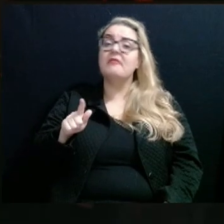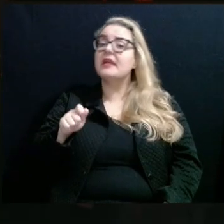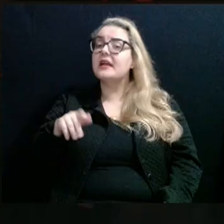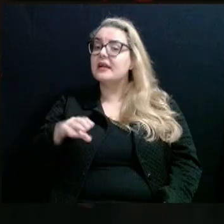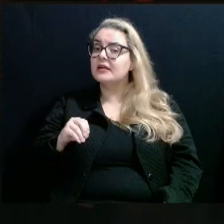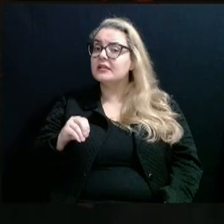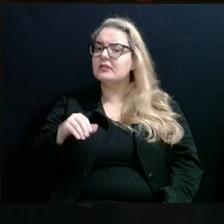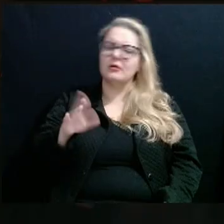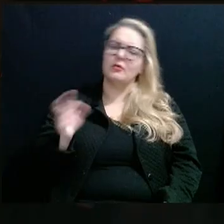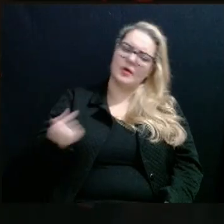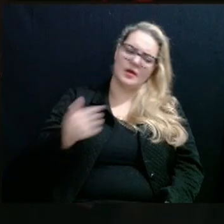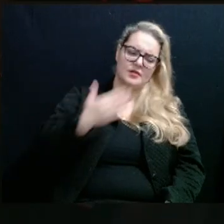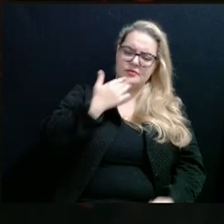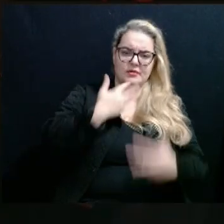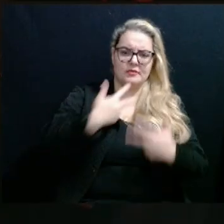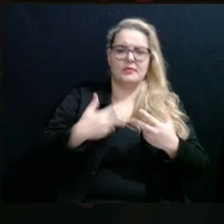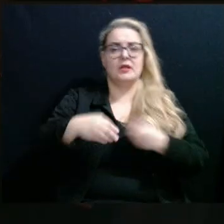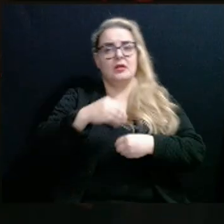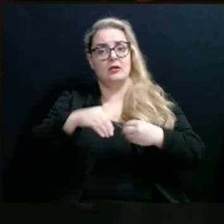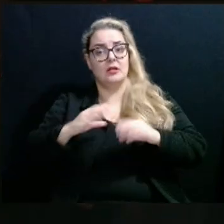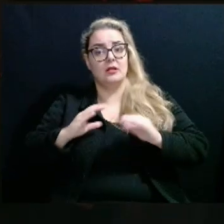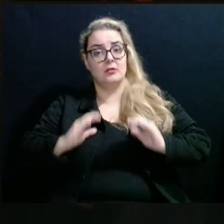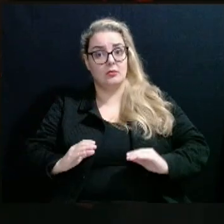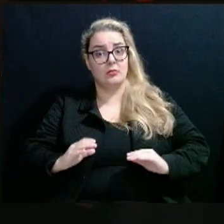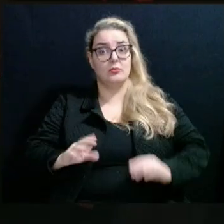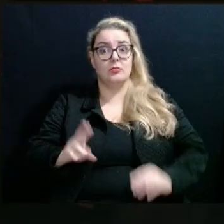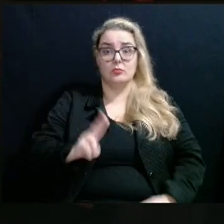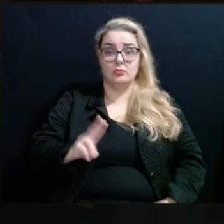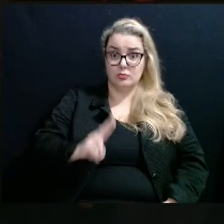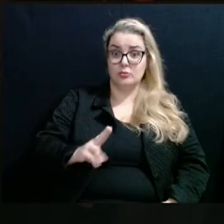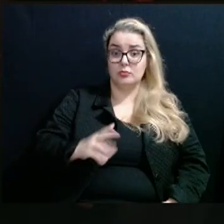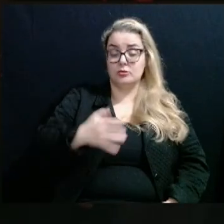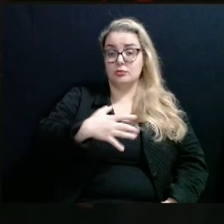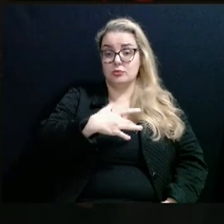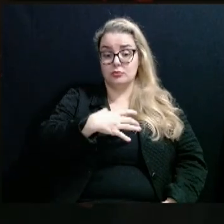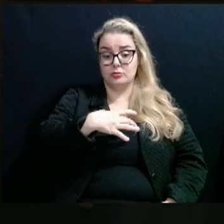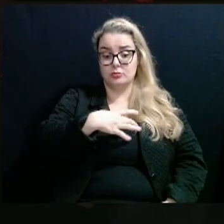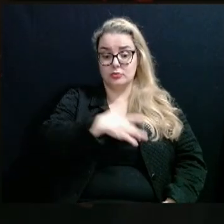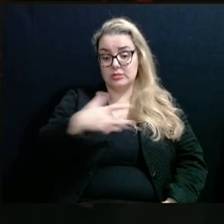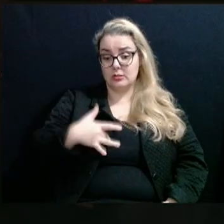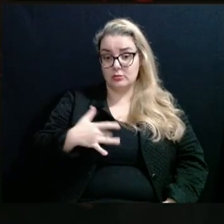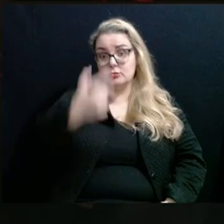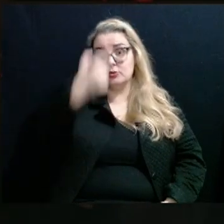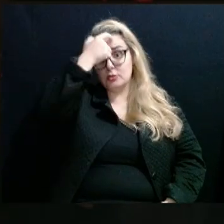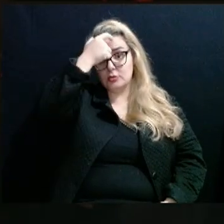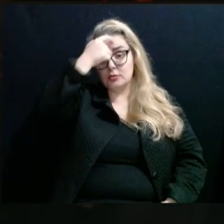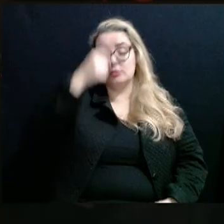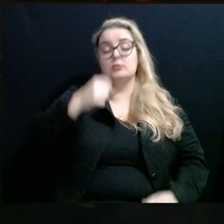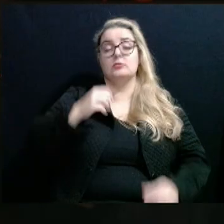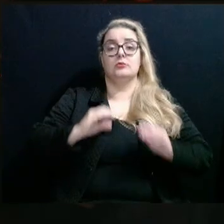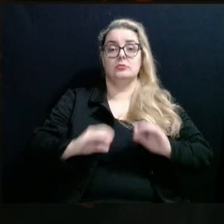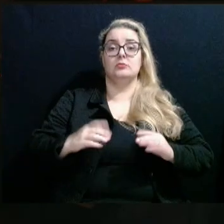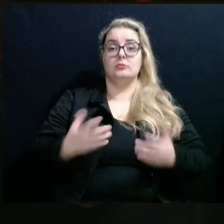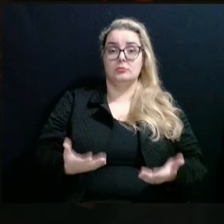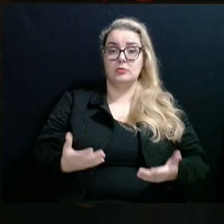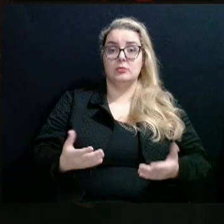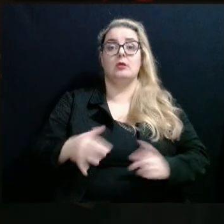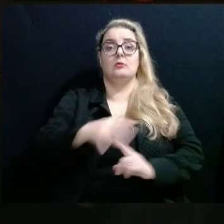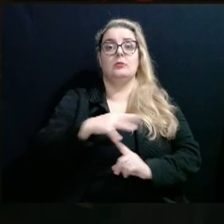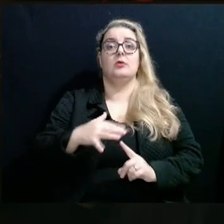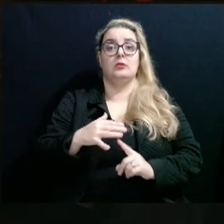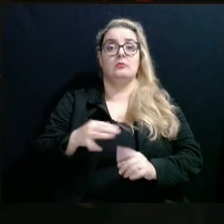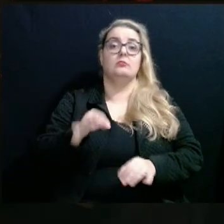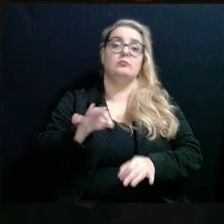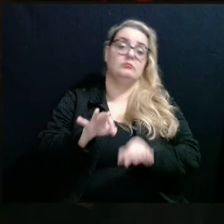envolve comportamento, consumo, saúde, consciência ambiental e também relações sociais e familiares. E é justamente sobre esse estilo de